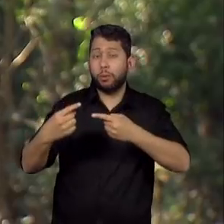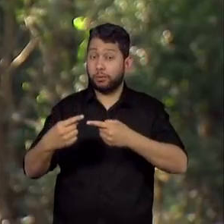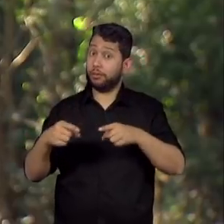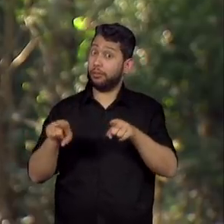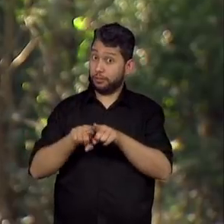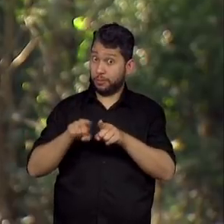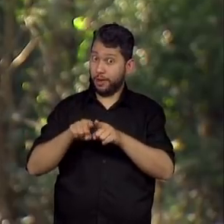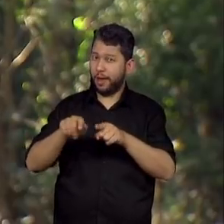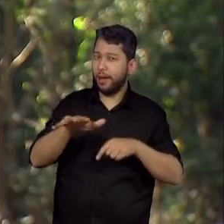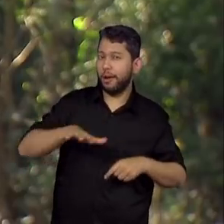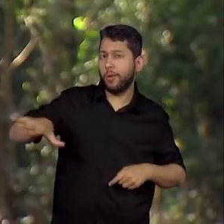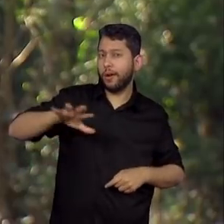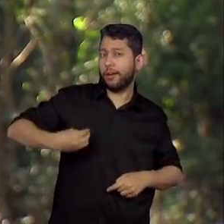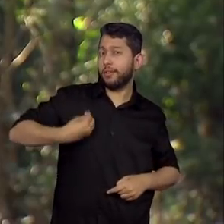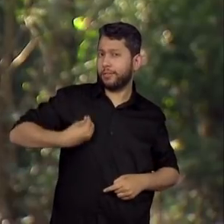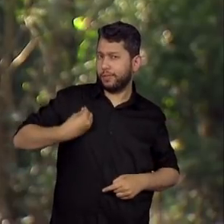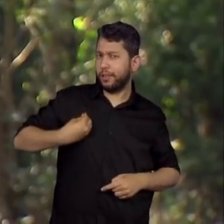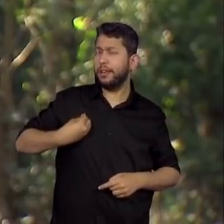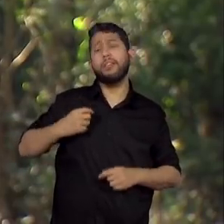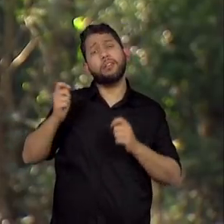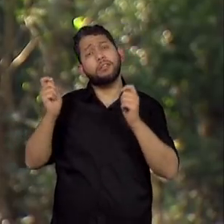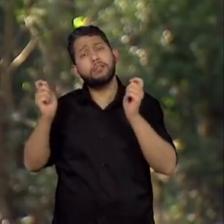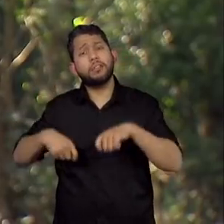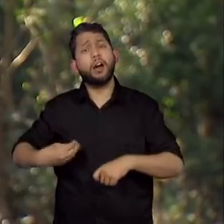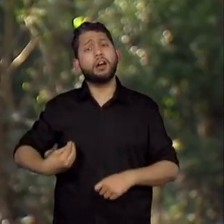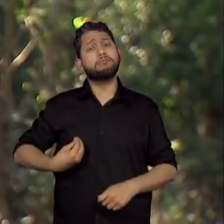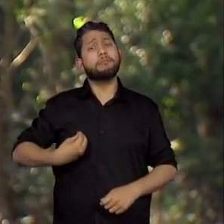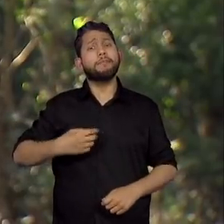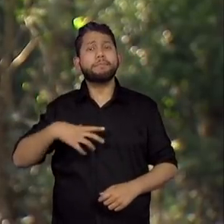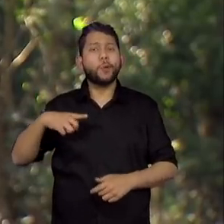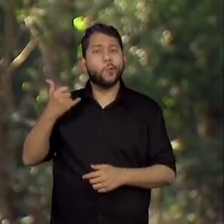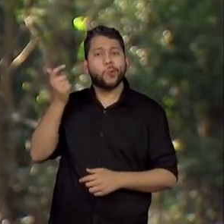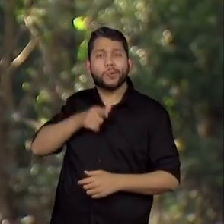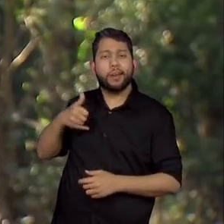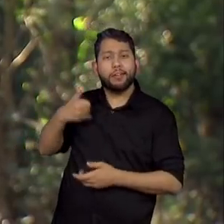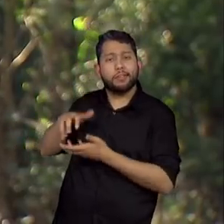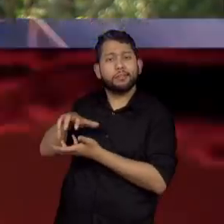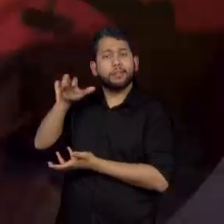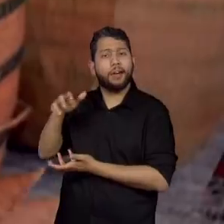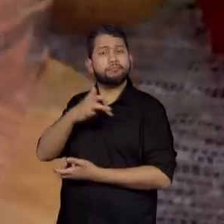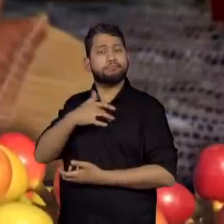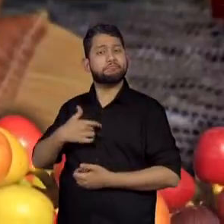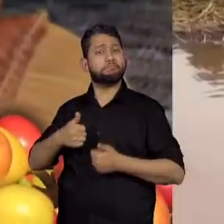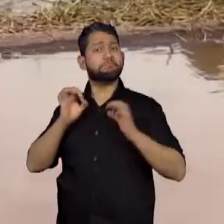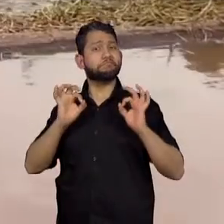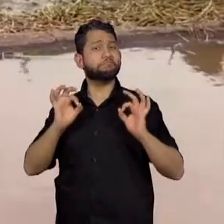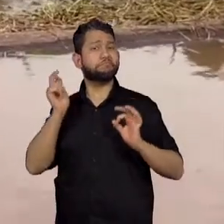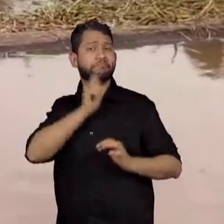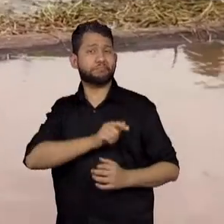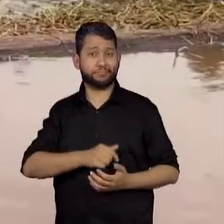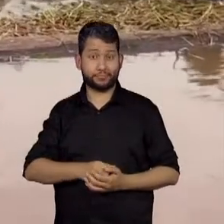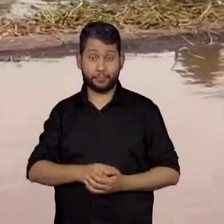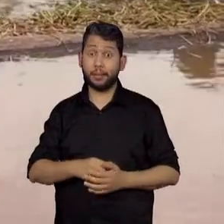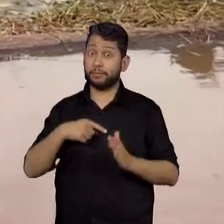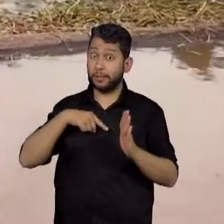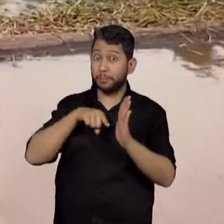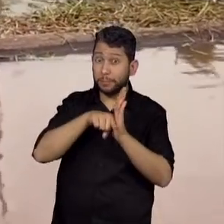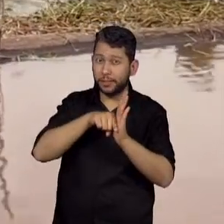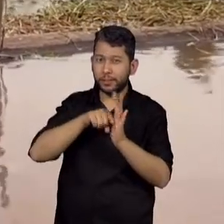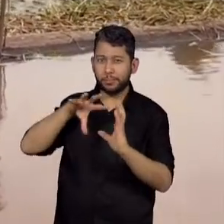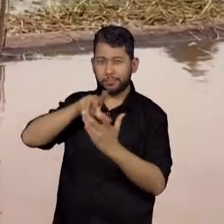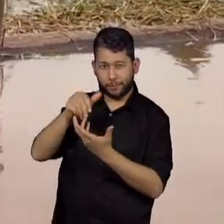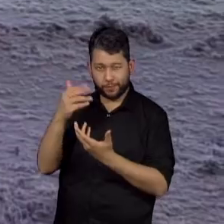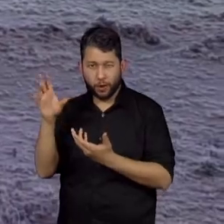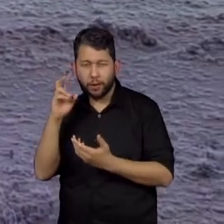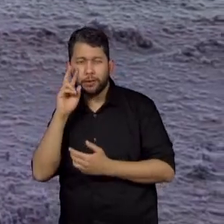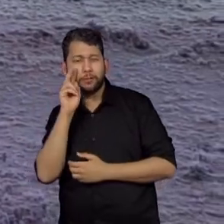podem ser a chave para um envelhecimento saudável. E veja também: estudo internacional prevê que